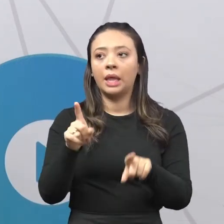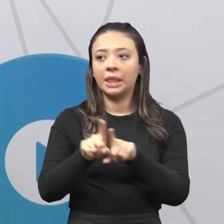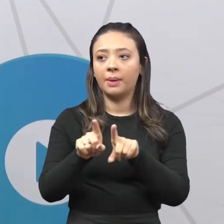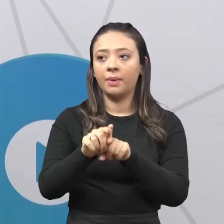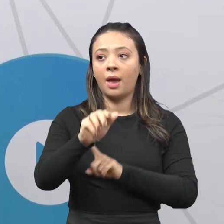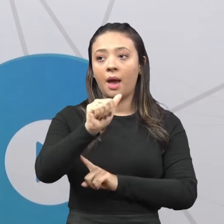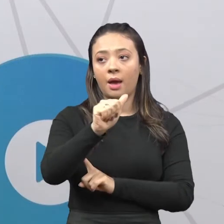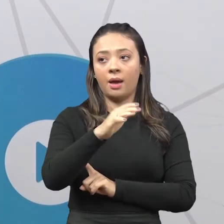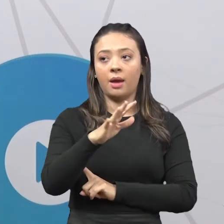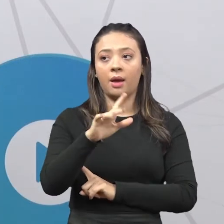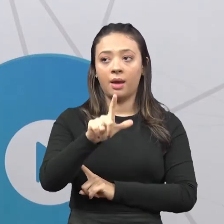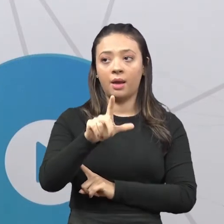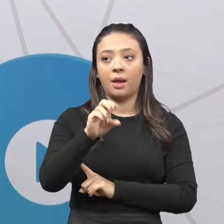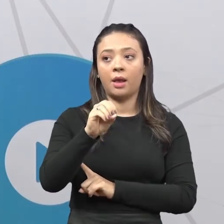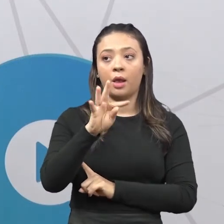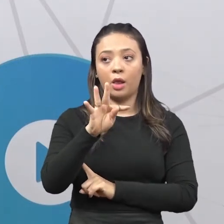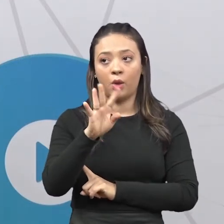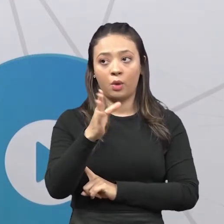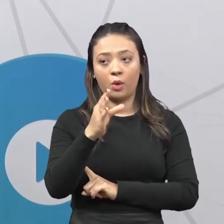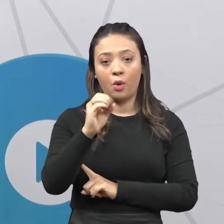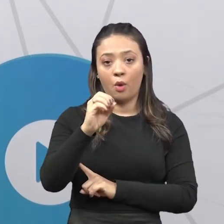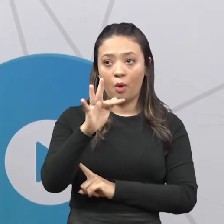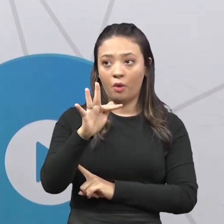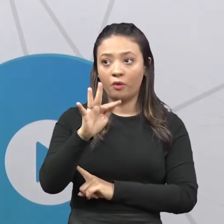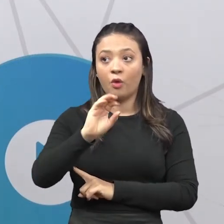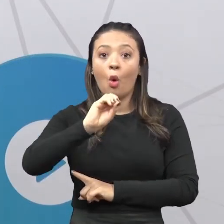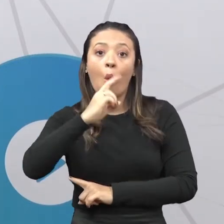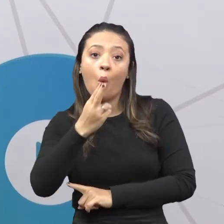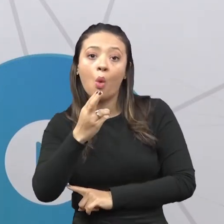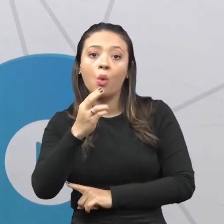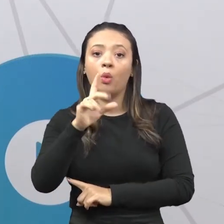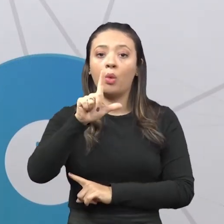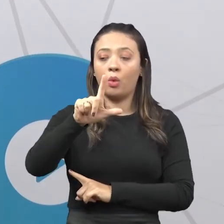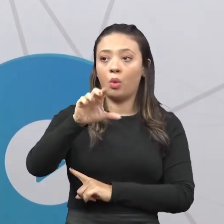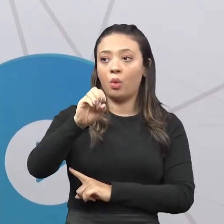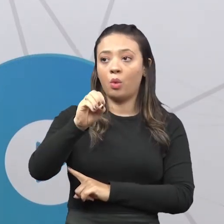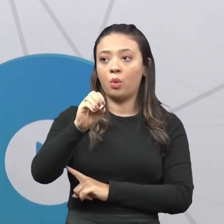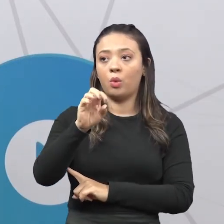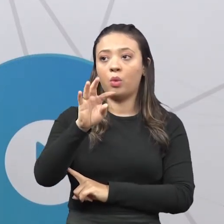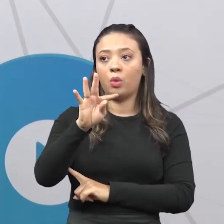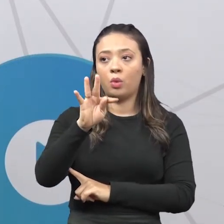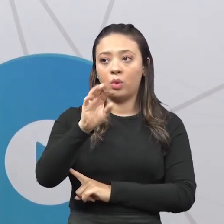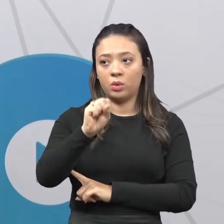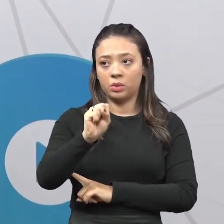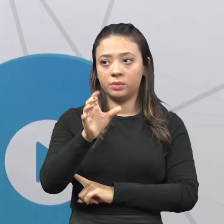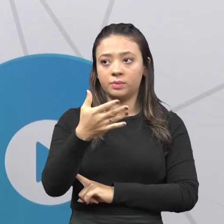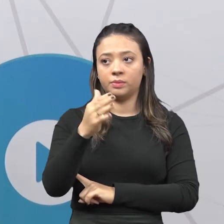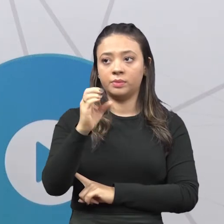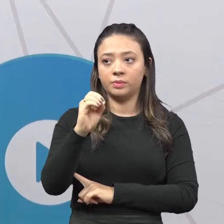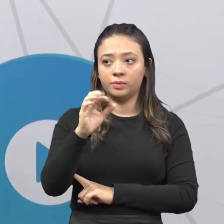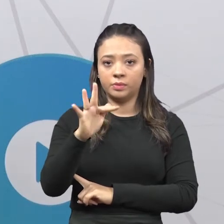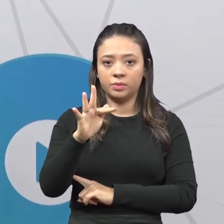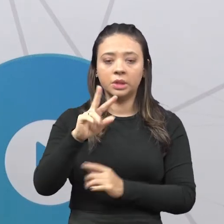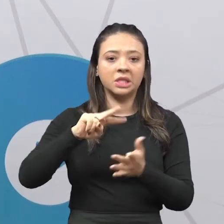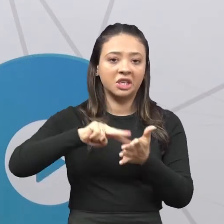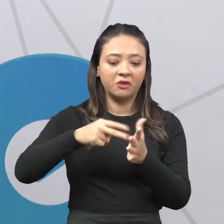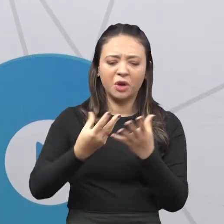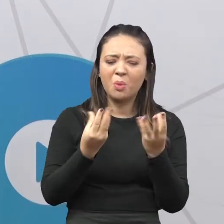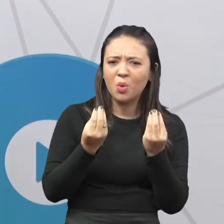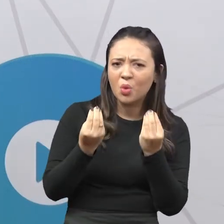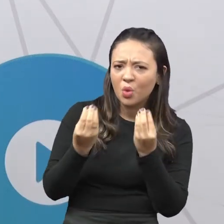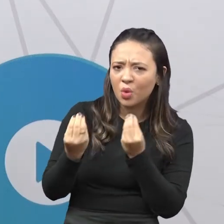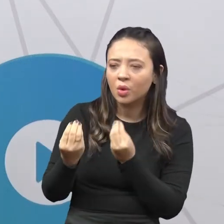ou lots of. A lot of ou lots of significa muito ou muitos, e você pode usar para ambos,